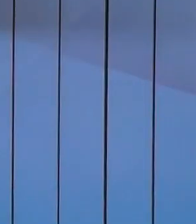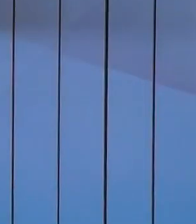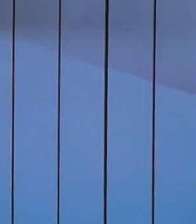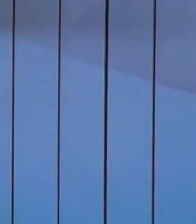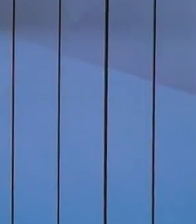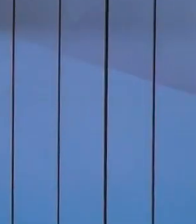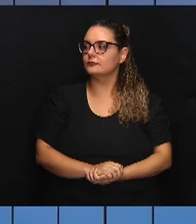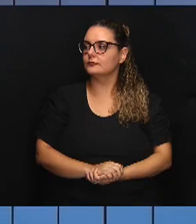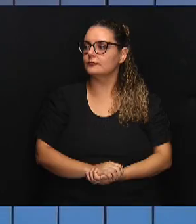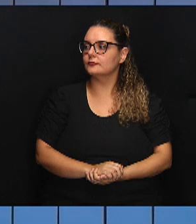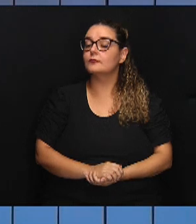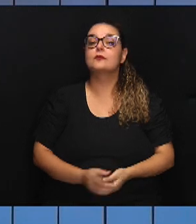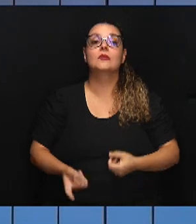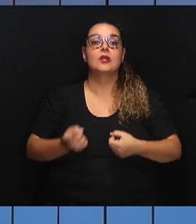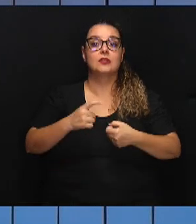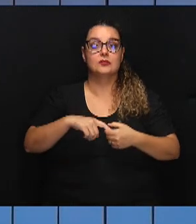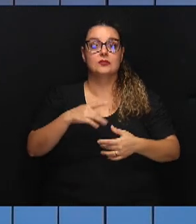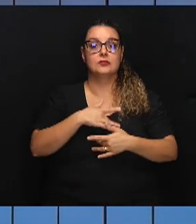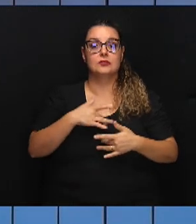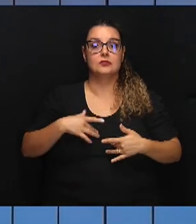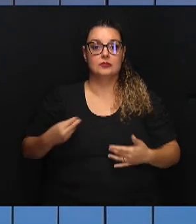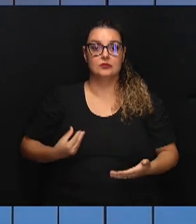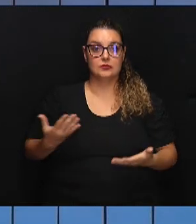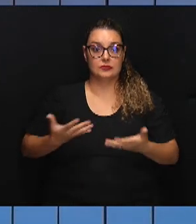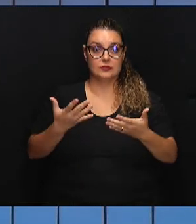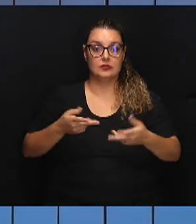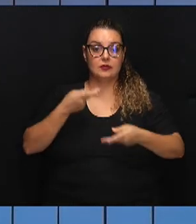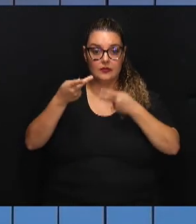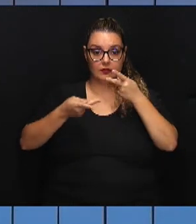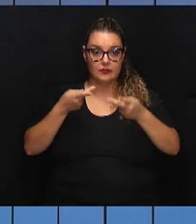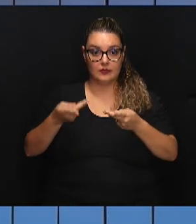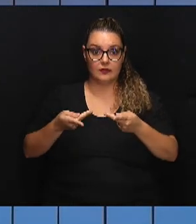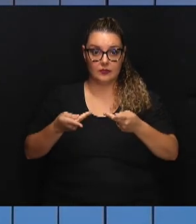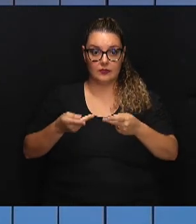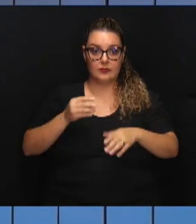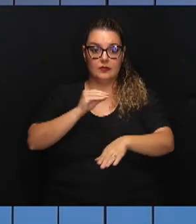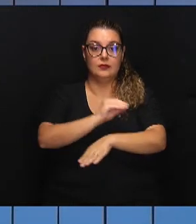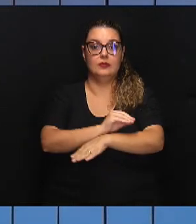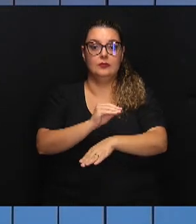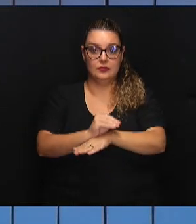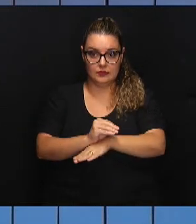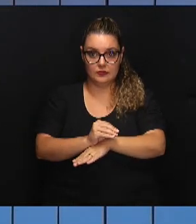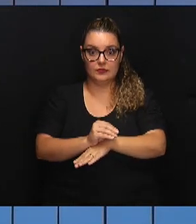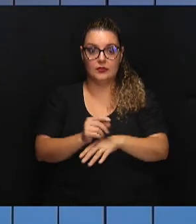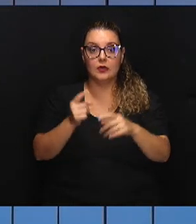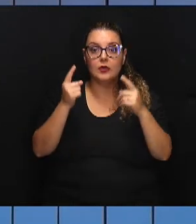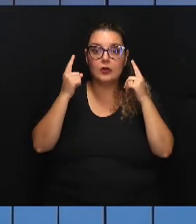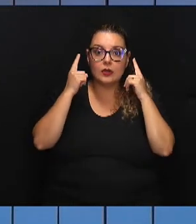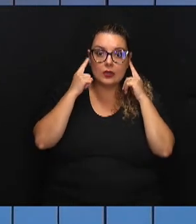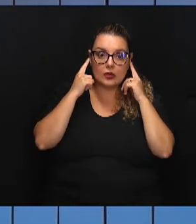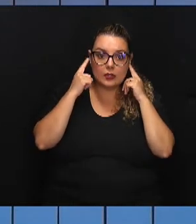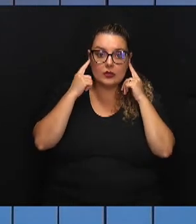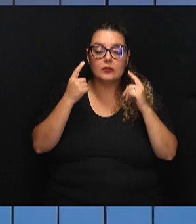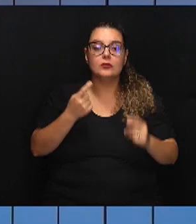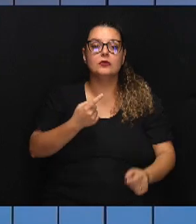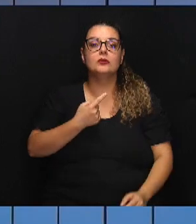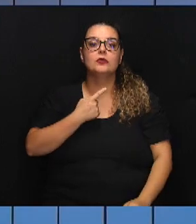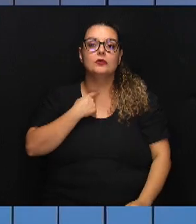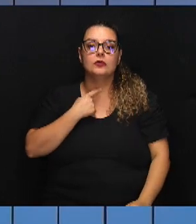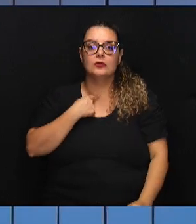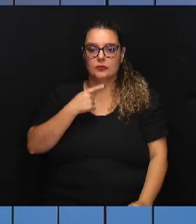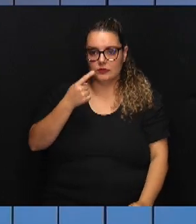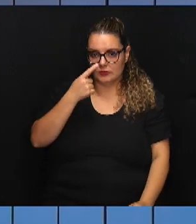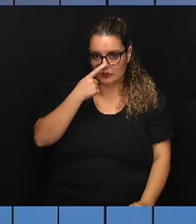Estamos de volta com o Saúde é Vida e hoje falando sobre os cuidados com os ouvidos, a garganta e o